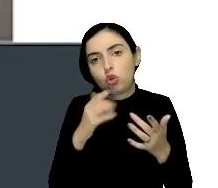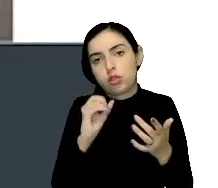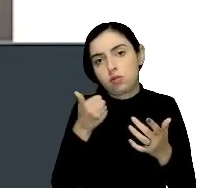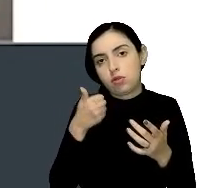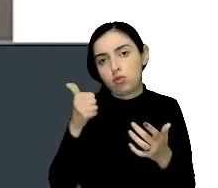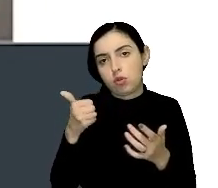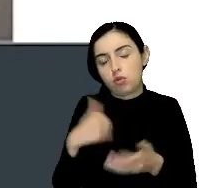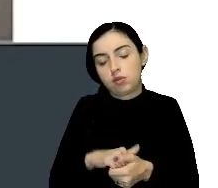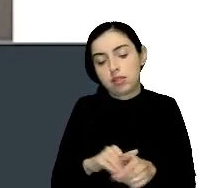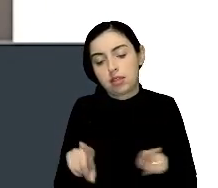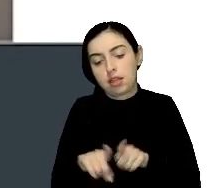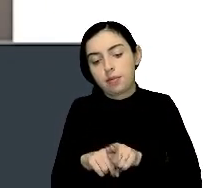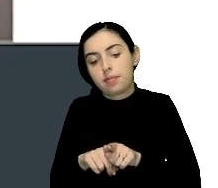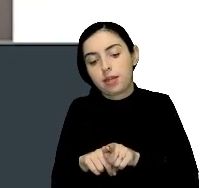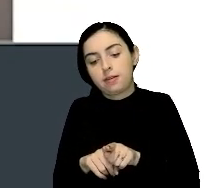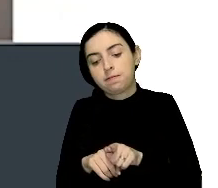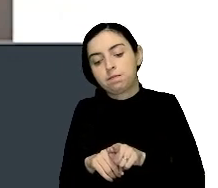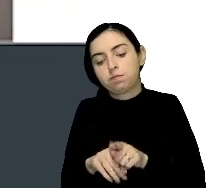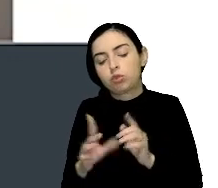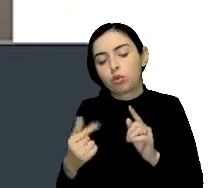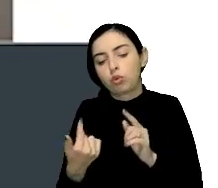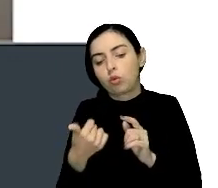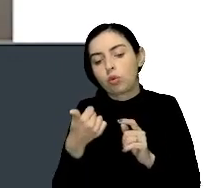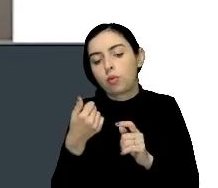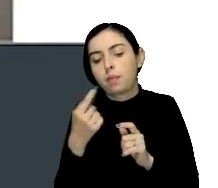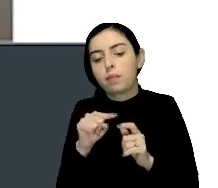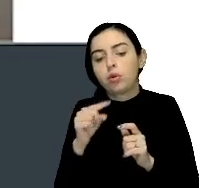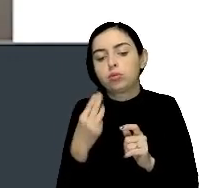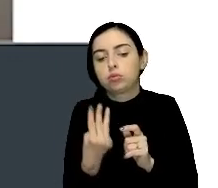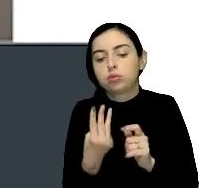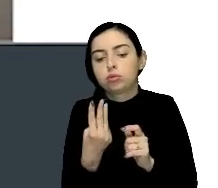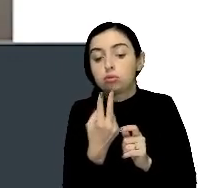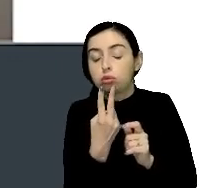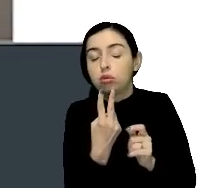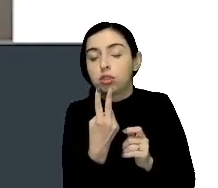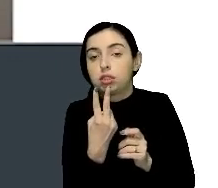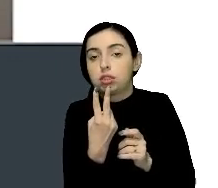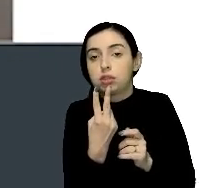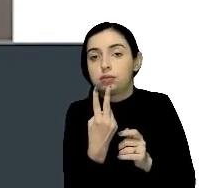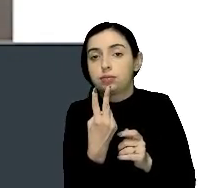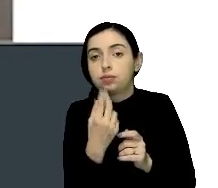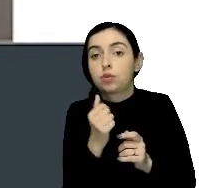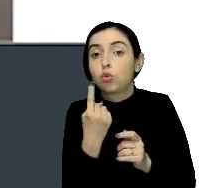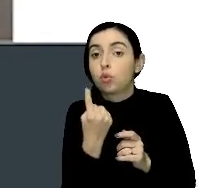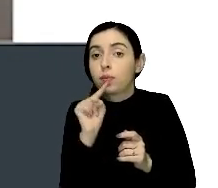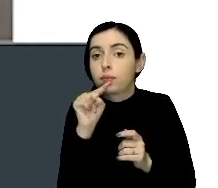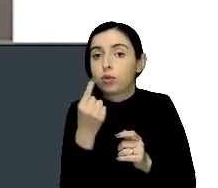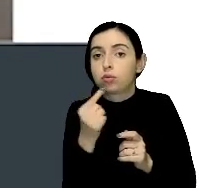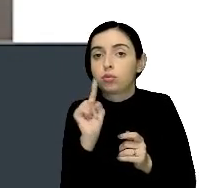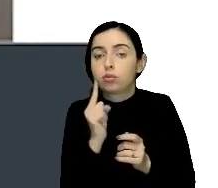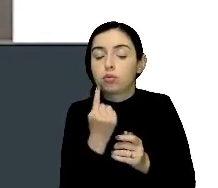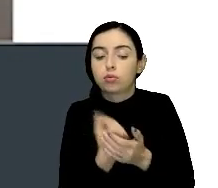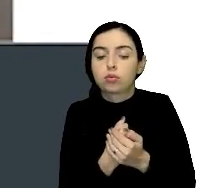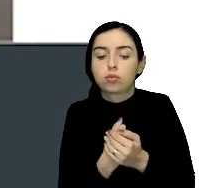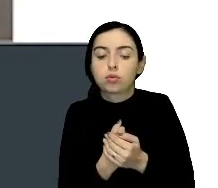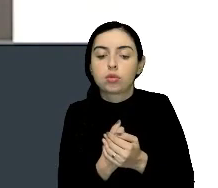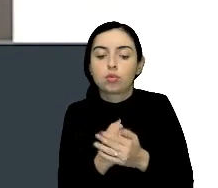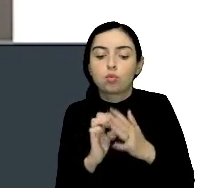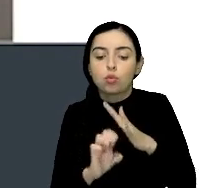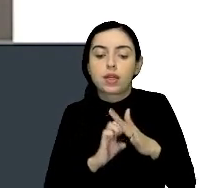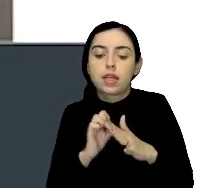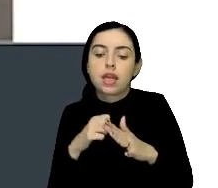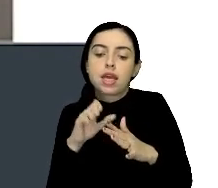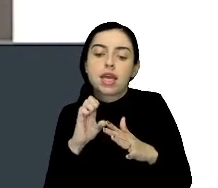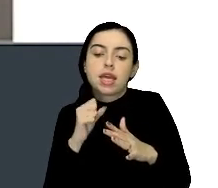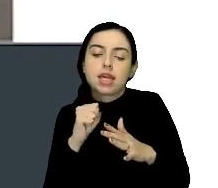Também aqui, 1.2, né? Adverti-los também... 1.1. Advertir aos estrangeiros que esse juízo não aceitará